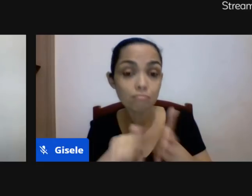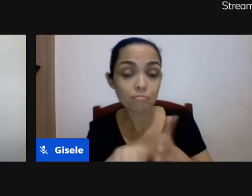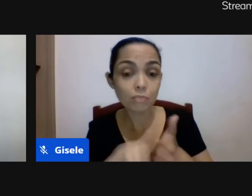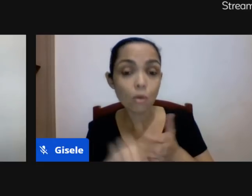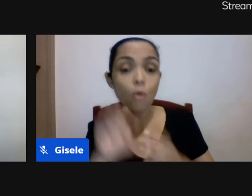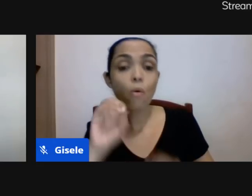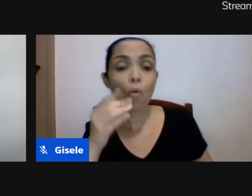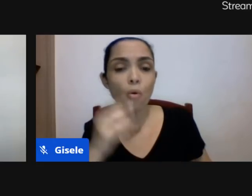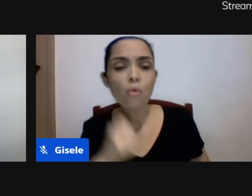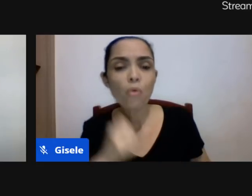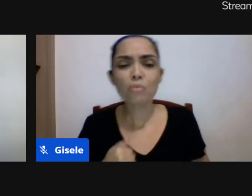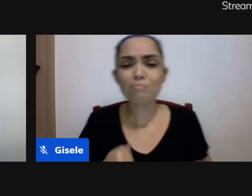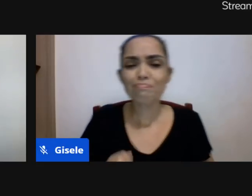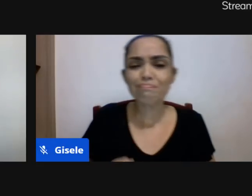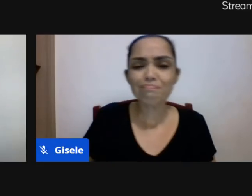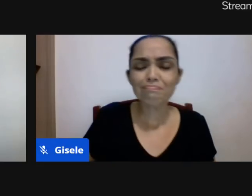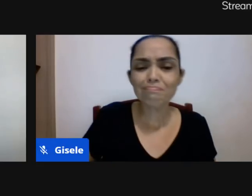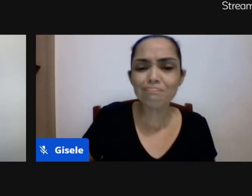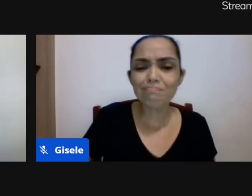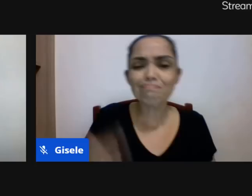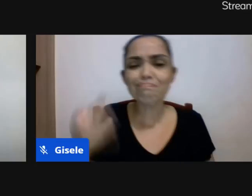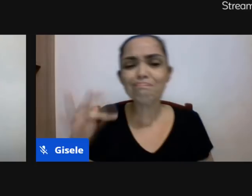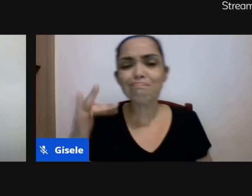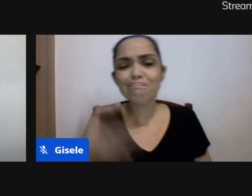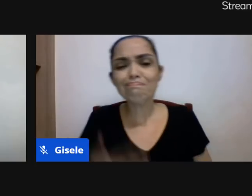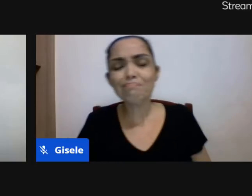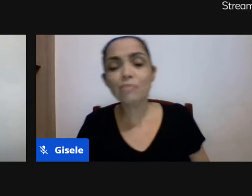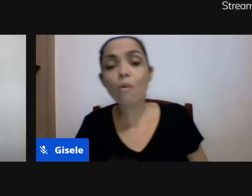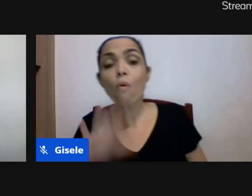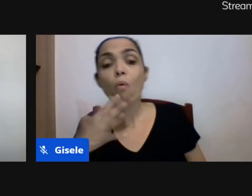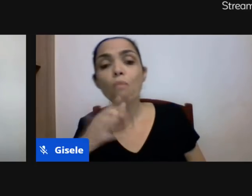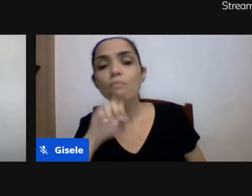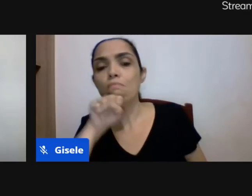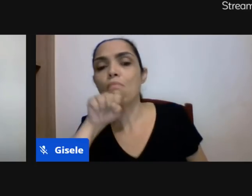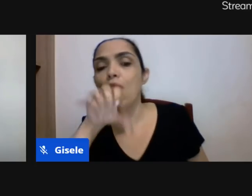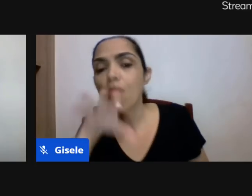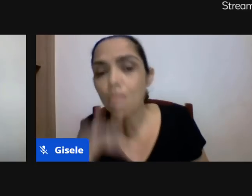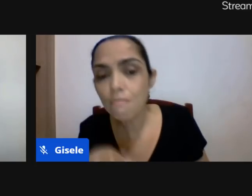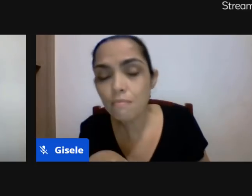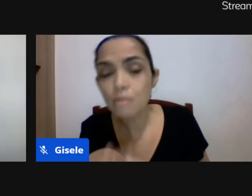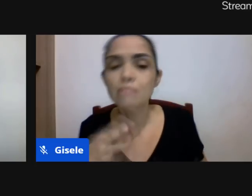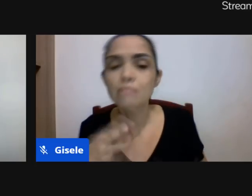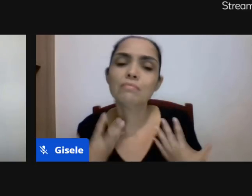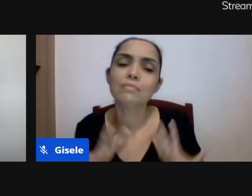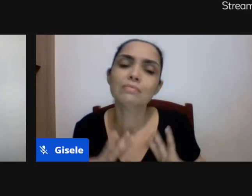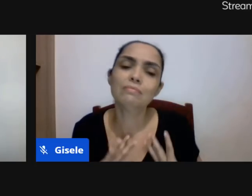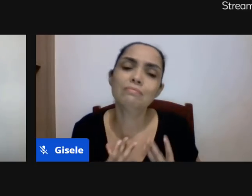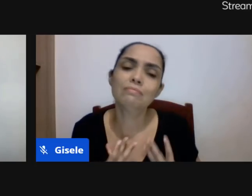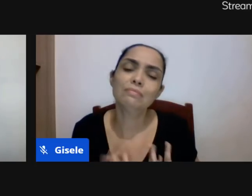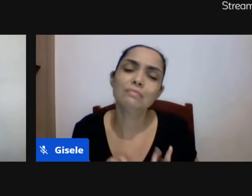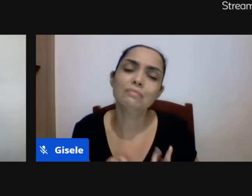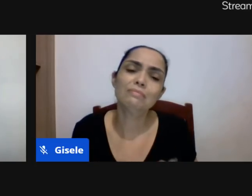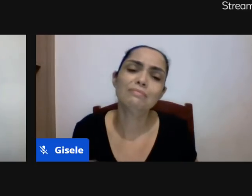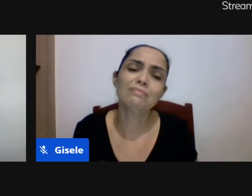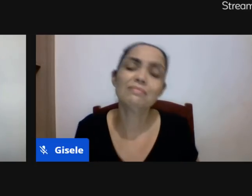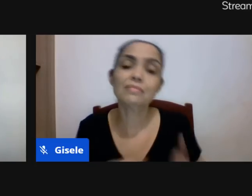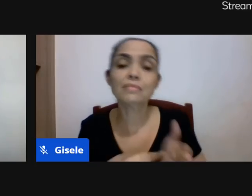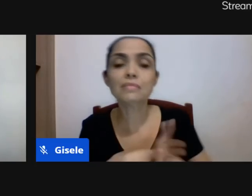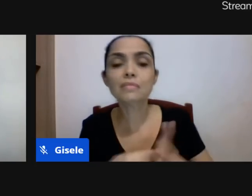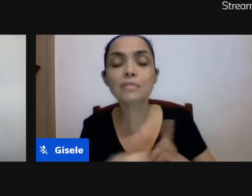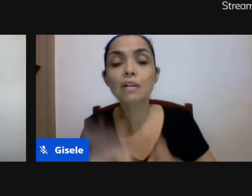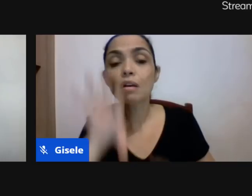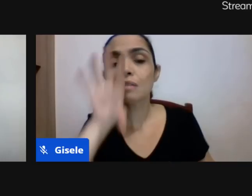têm diarreia, às vezes até tem vômito, questão do cansaço e, em casos mais graves, dificuldade para